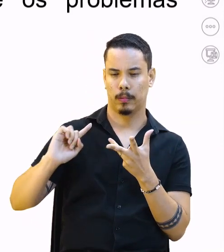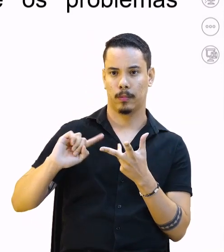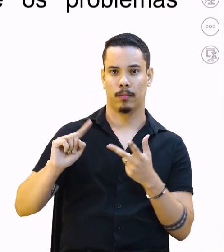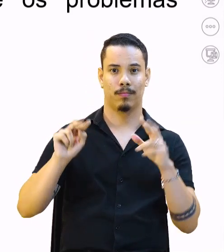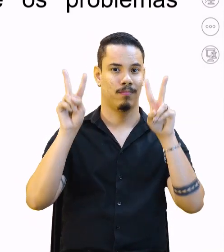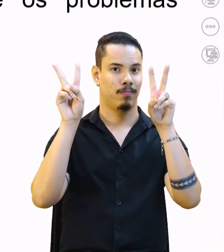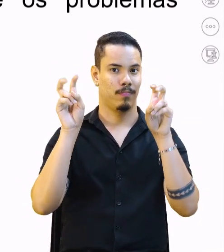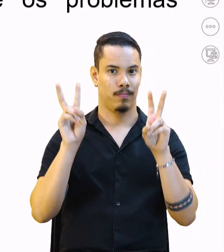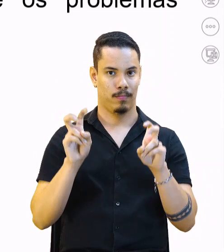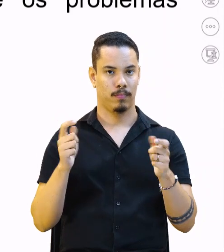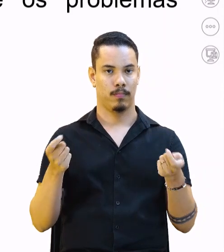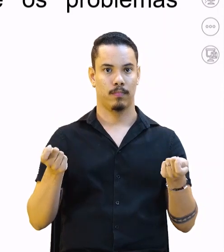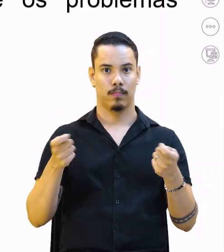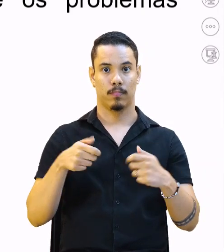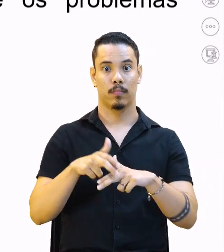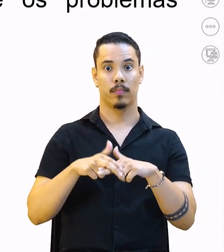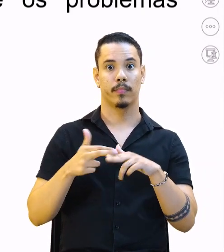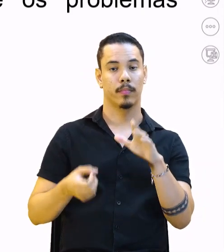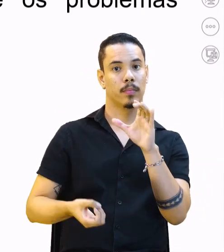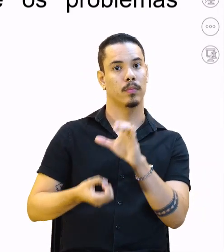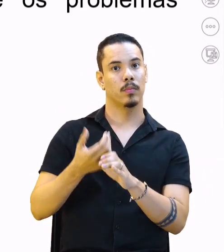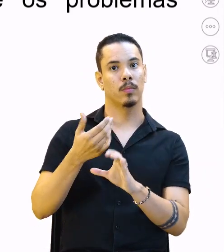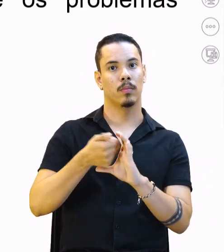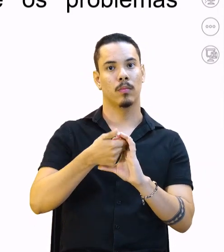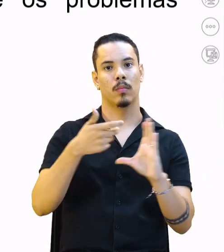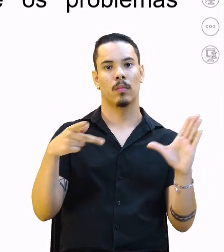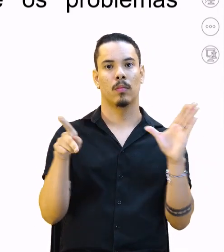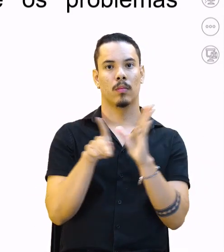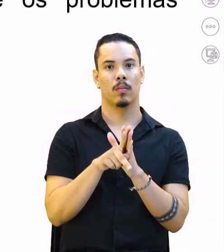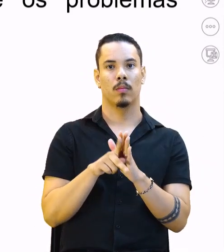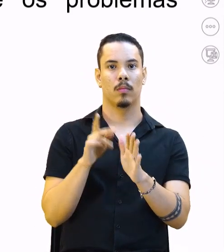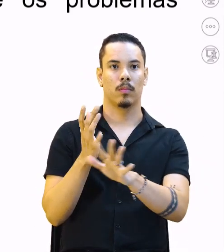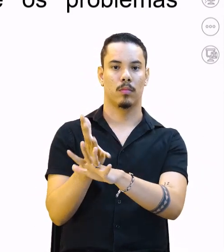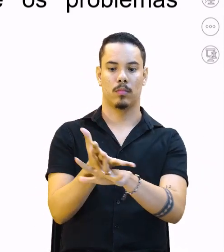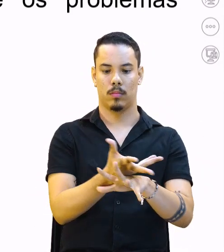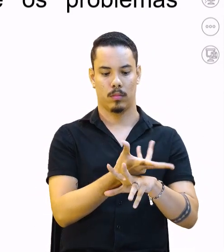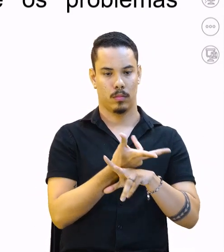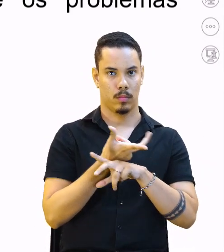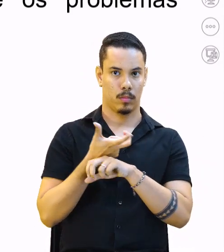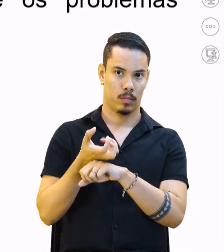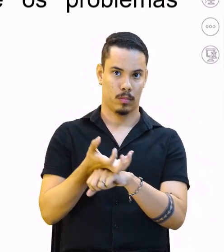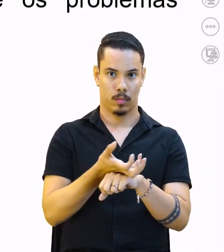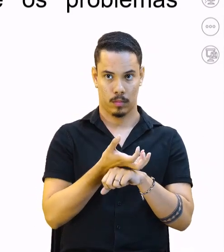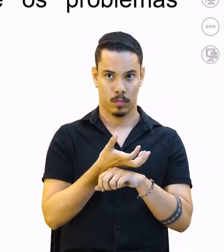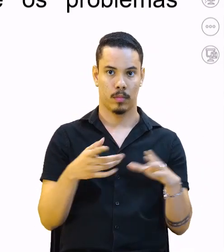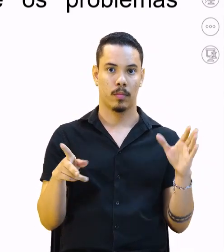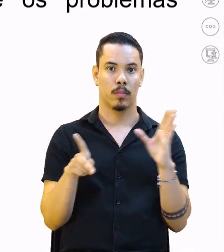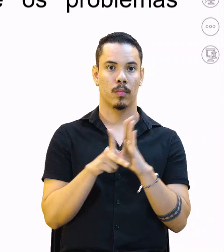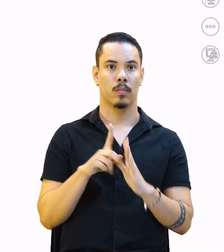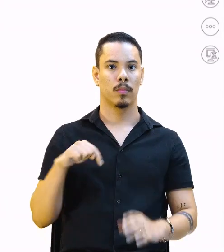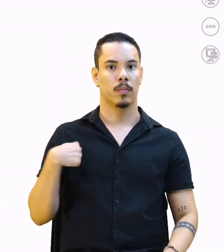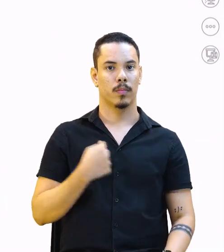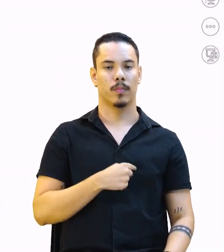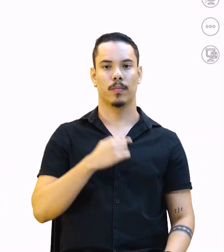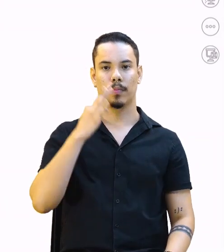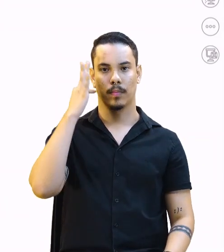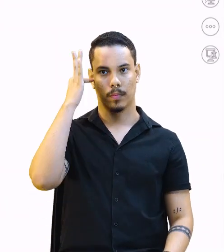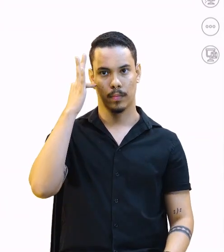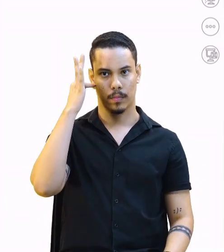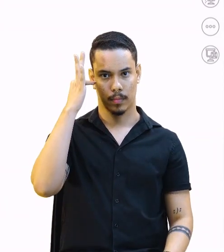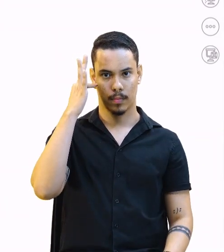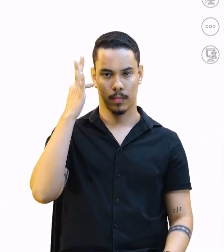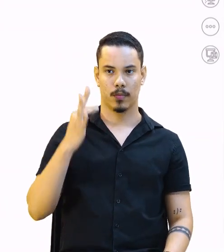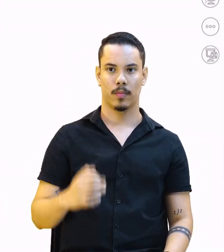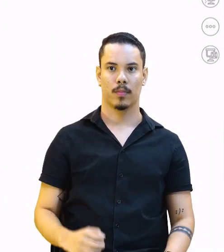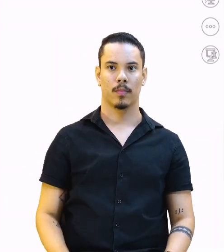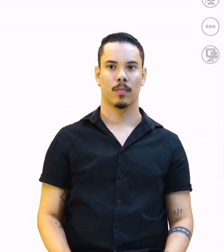assuntos. Daí surge o caráter transdisciplinar da nossa filosofia. Vamos ver